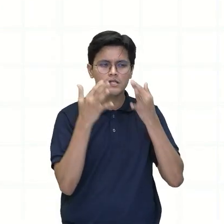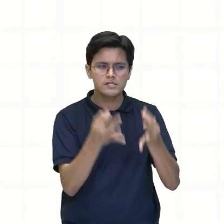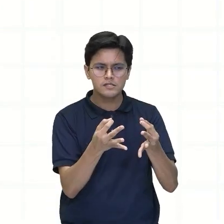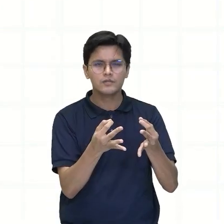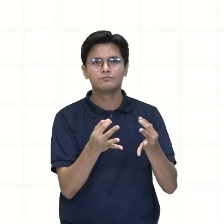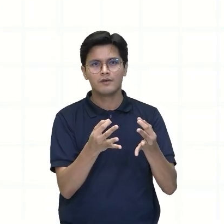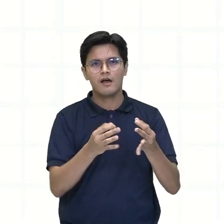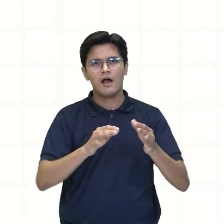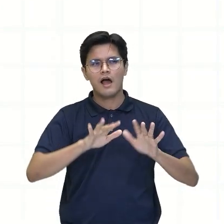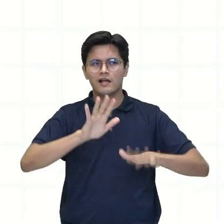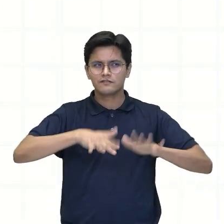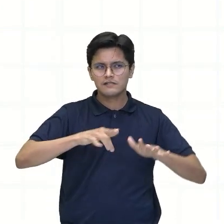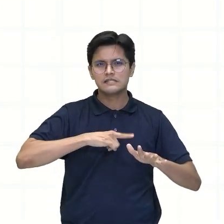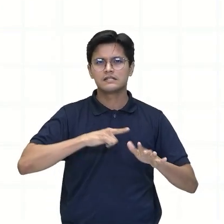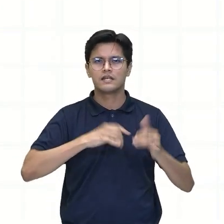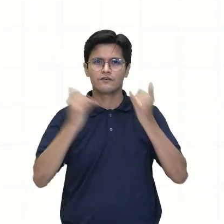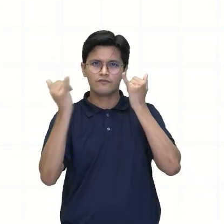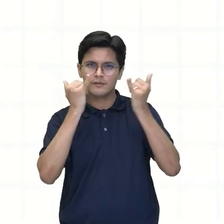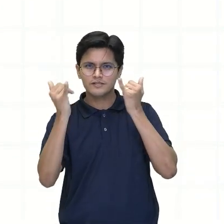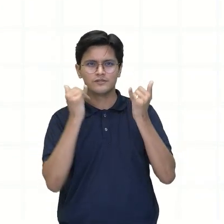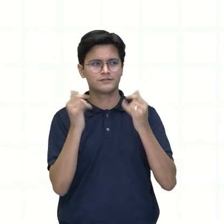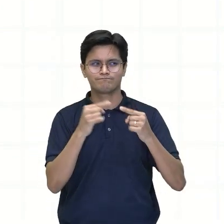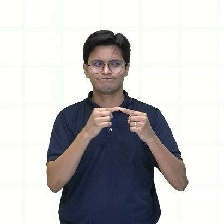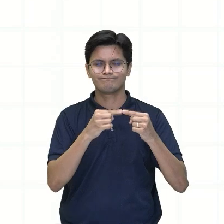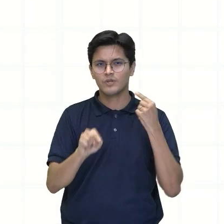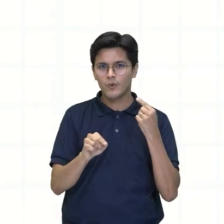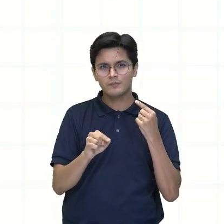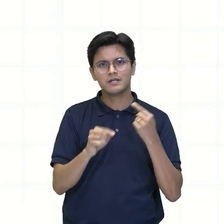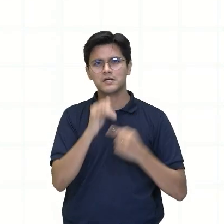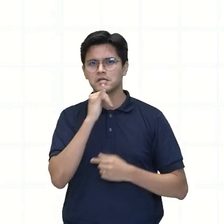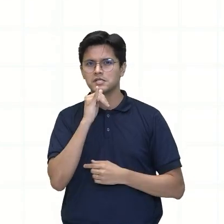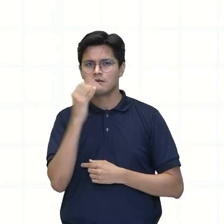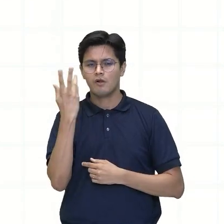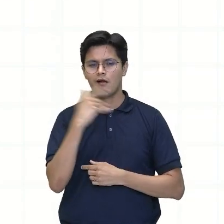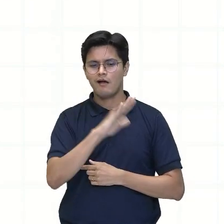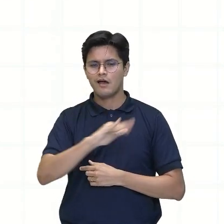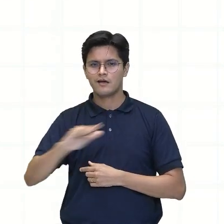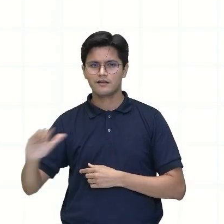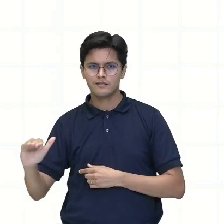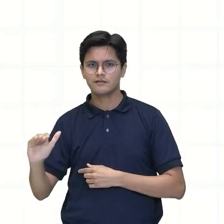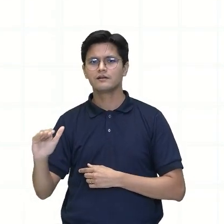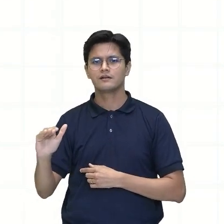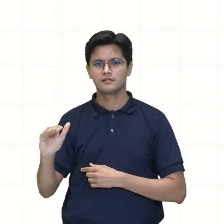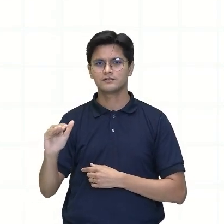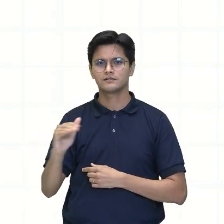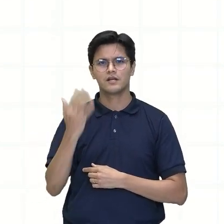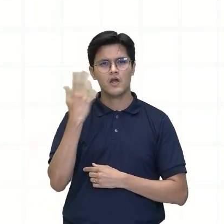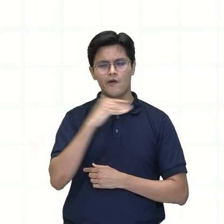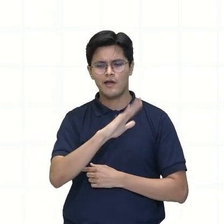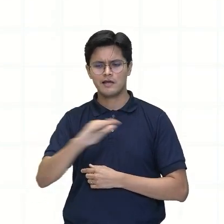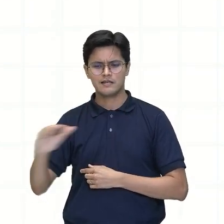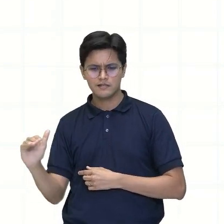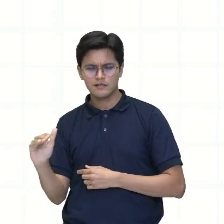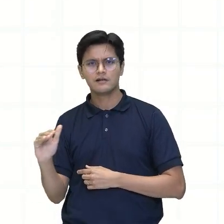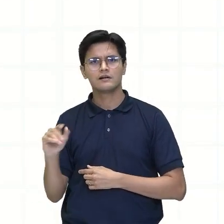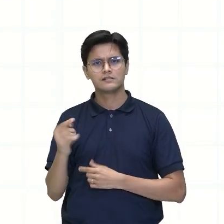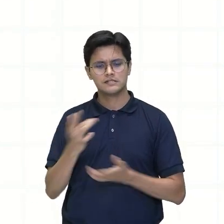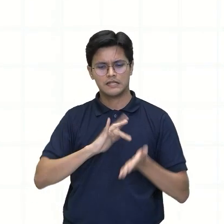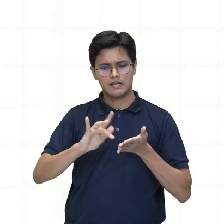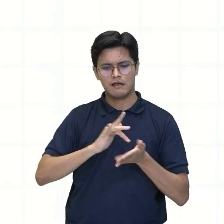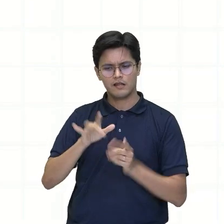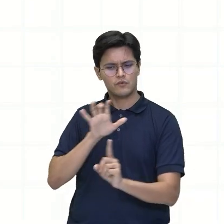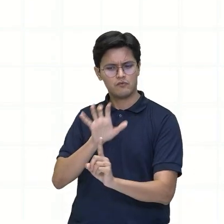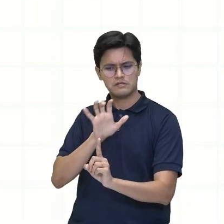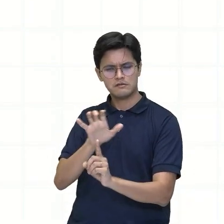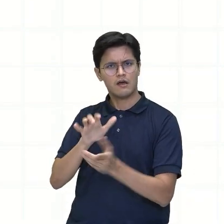tá? Então, as crianças não são afetadas pelo uso excessivo de telas, né? Já sabemos que essa alternativa está totalmente errada, porque as crianças